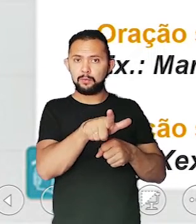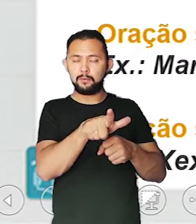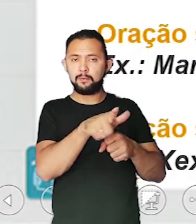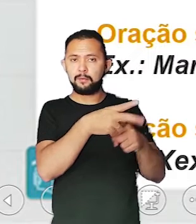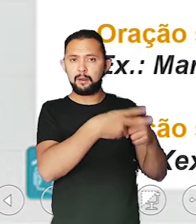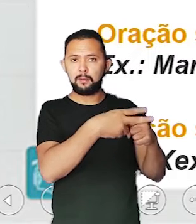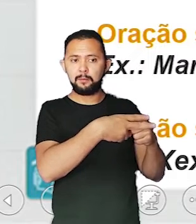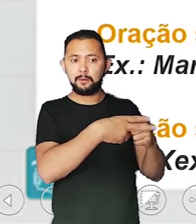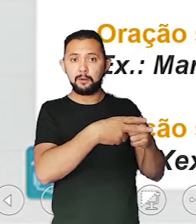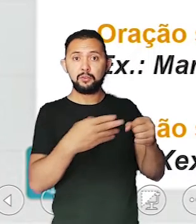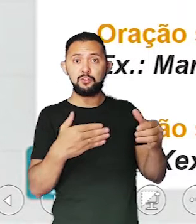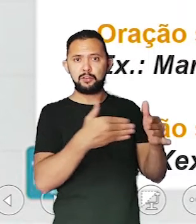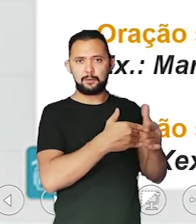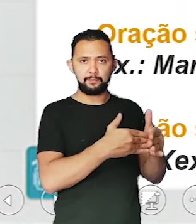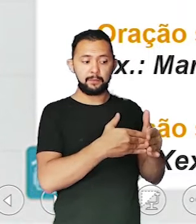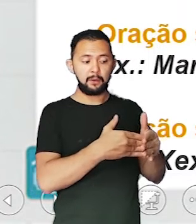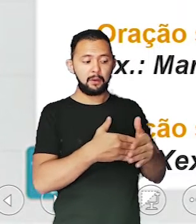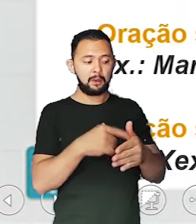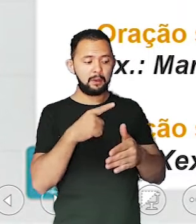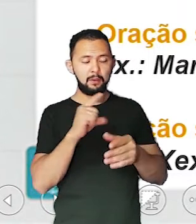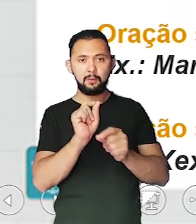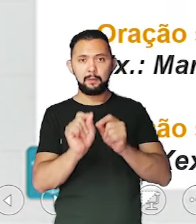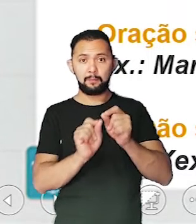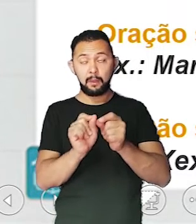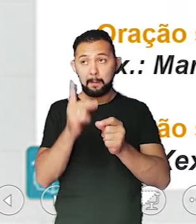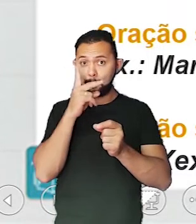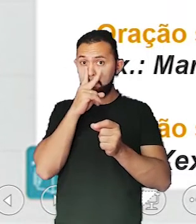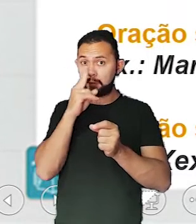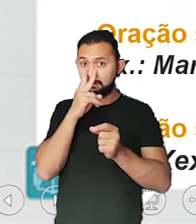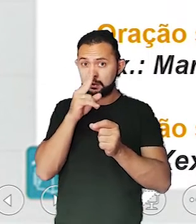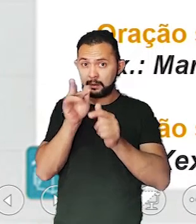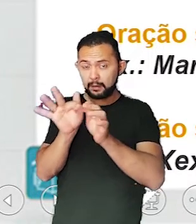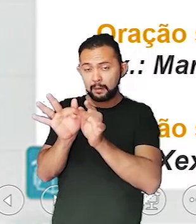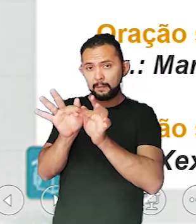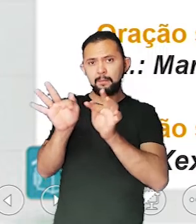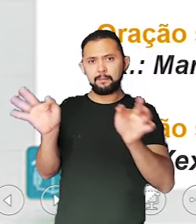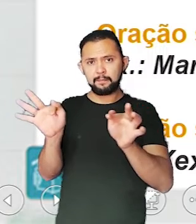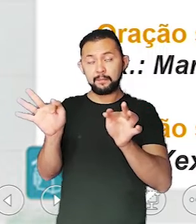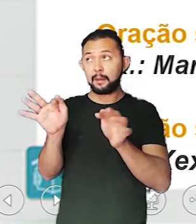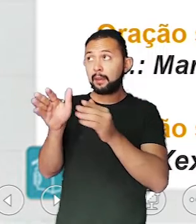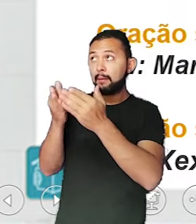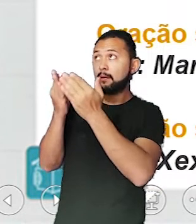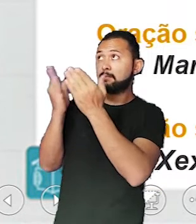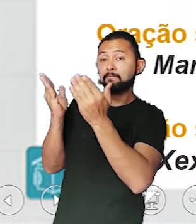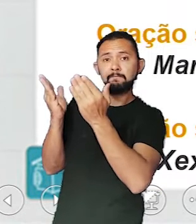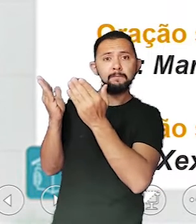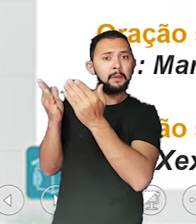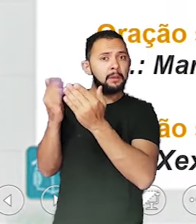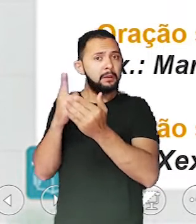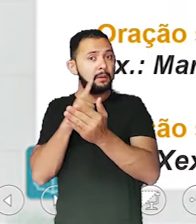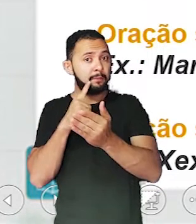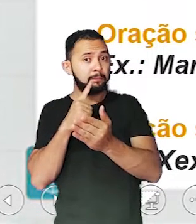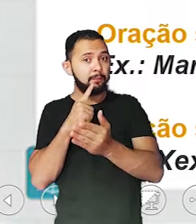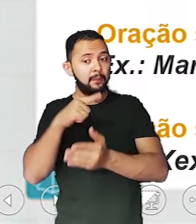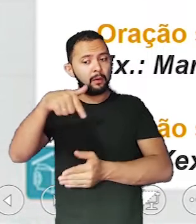composto, ok? E aí tem um complemento, vejam que a oração, ela complementa o verbo. O caçador percebeu isto, né? Esse que,